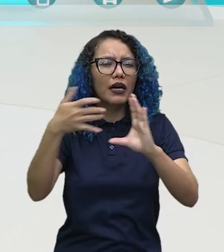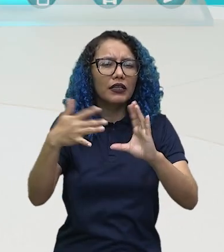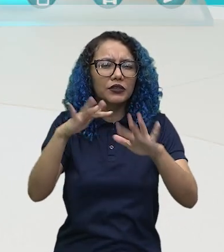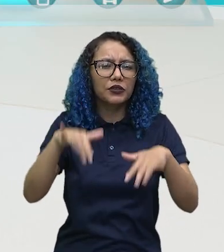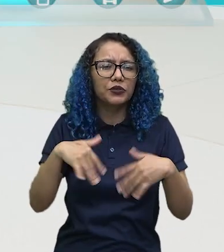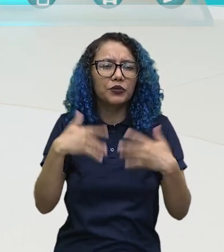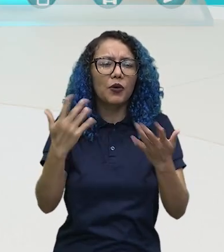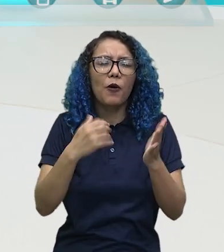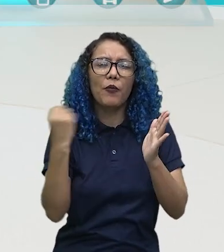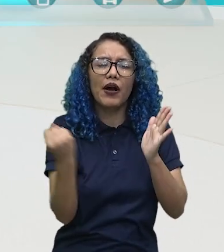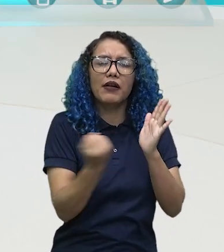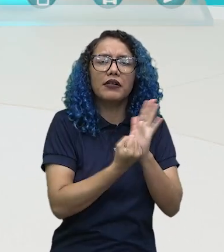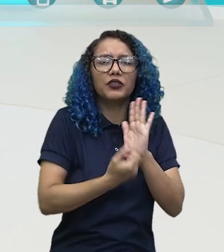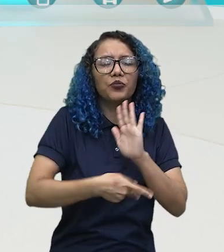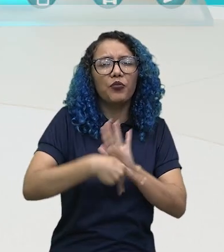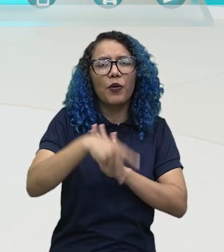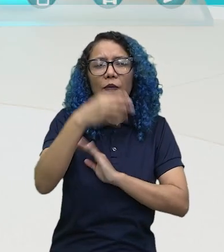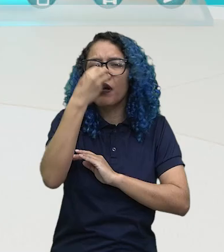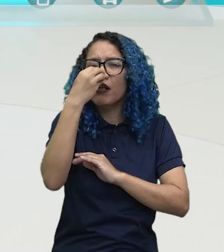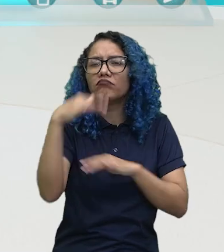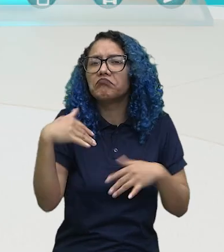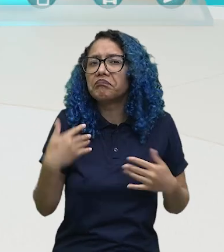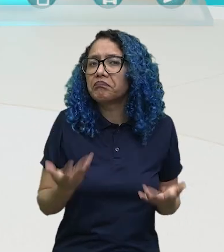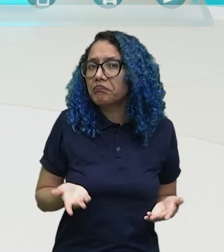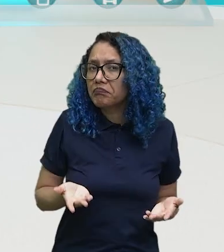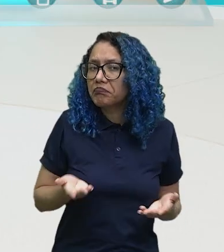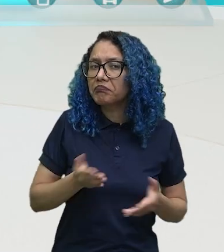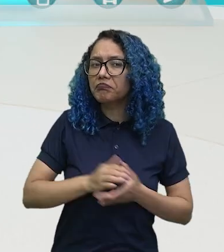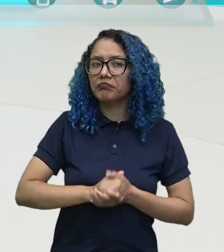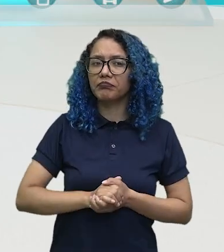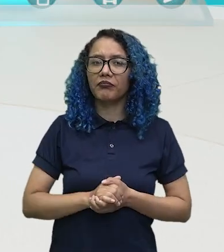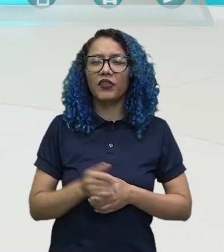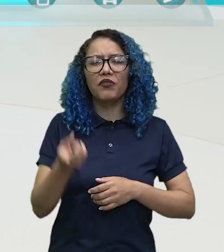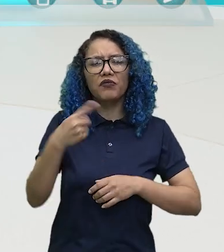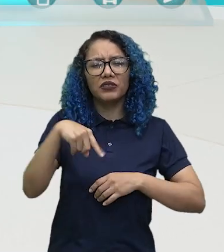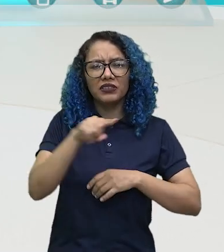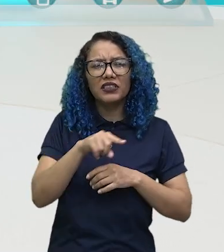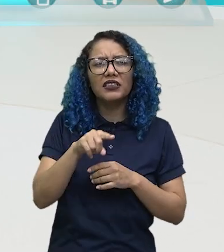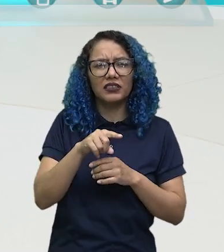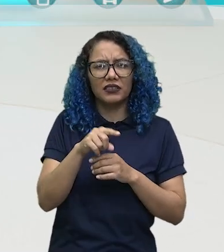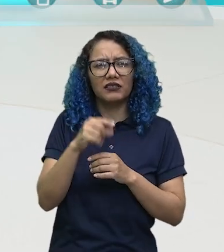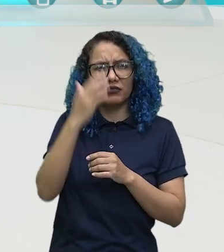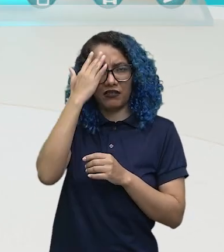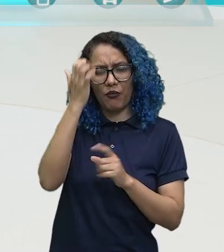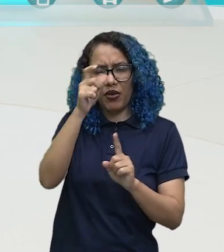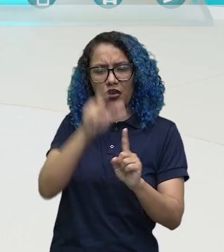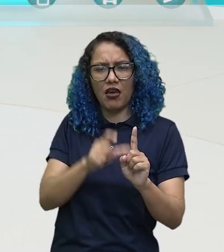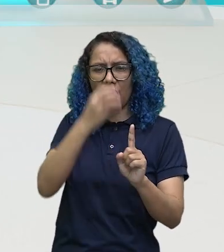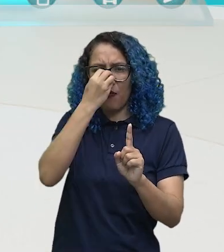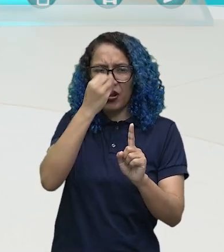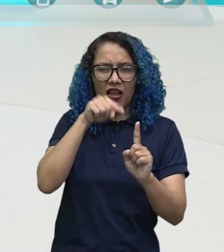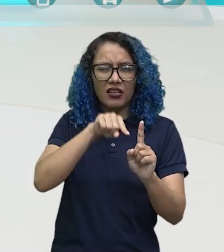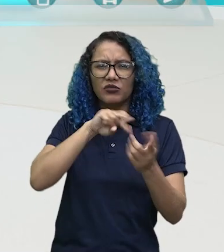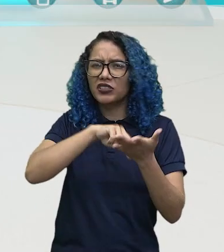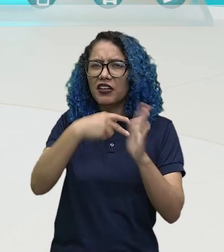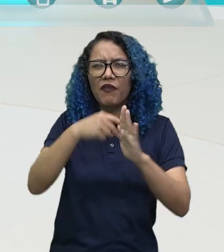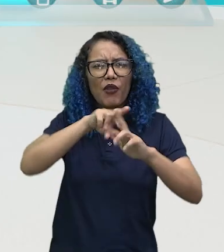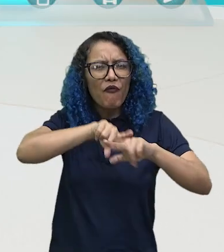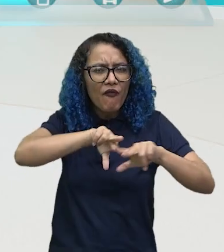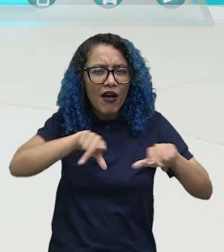as características mais marcantes da figura do palhaço? Você sabia que a figura do palhaço tem